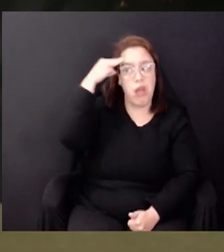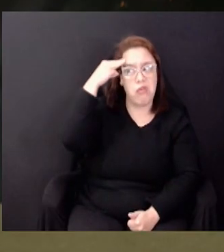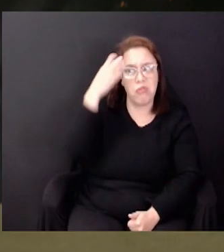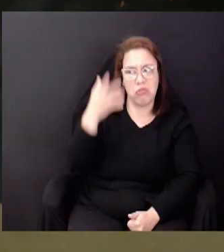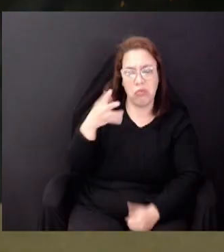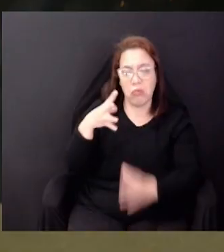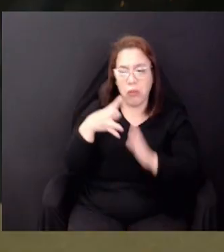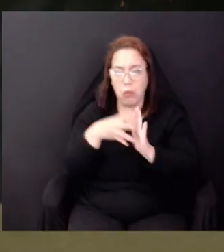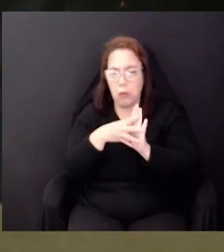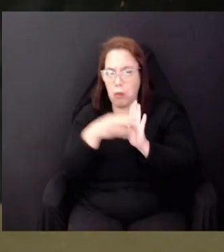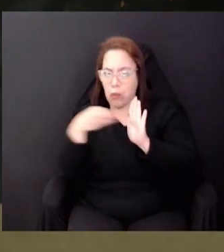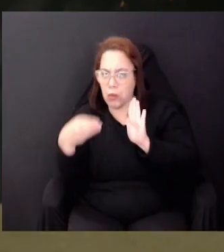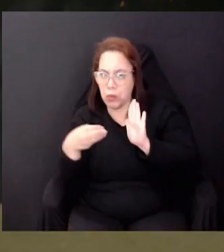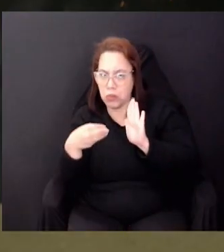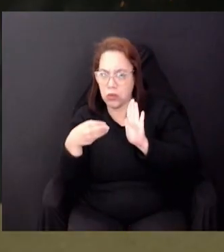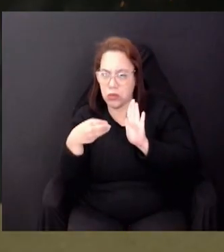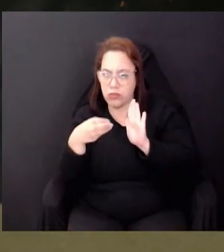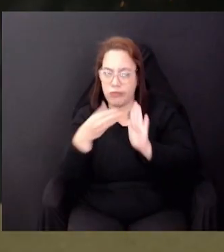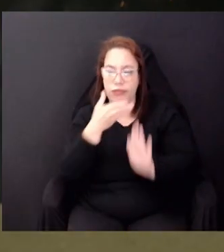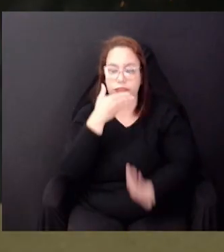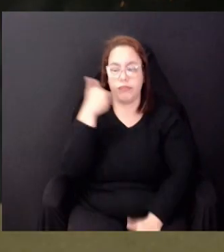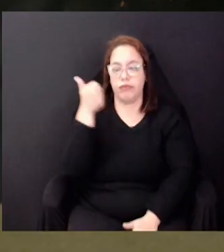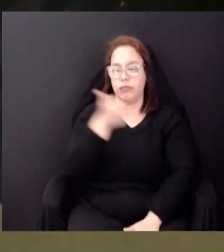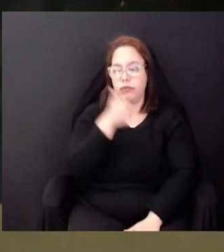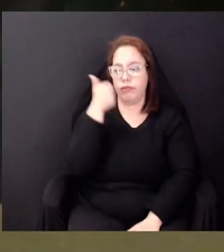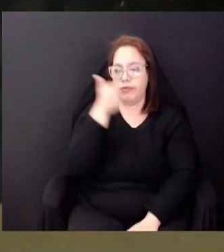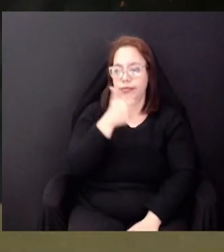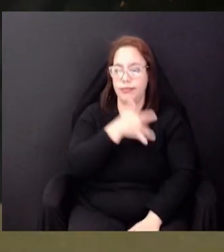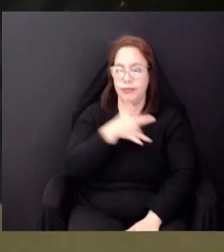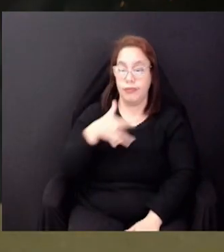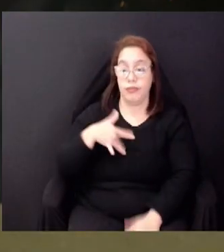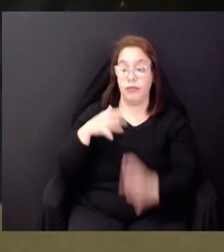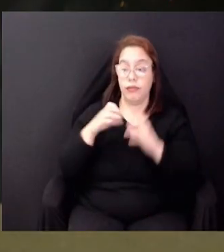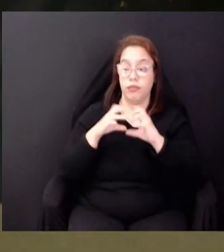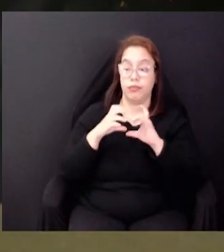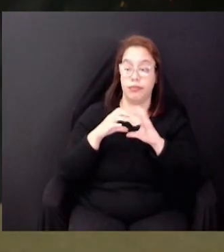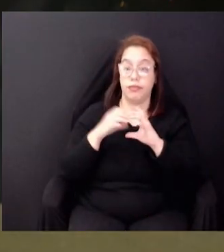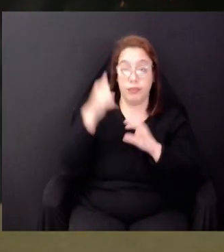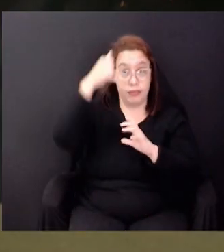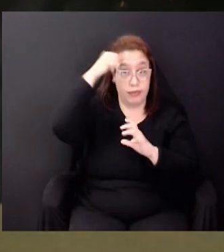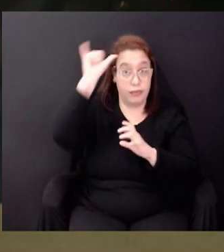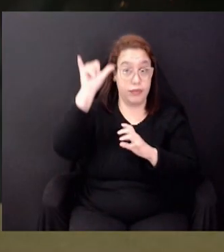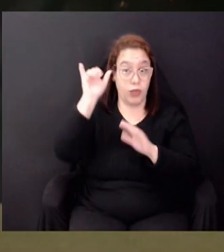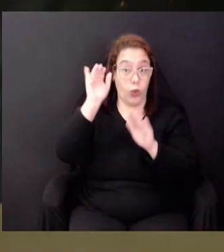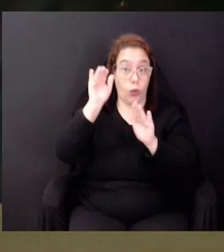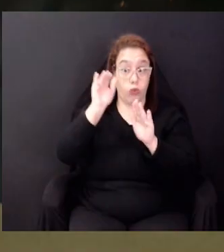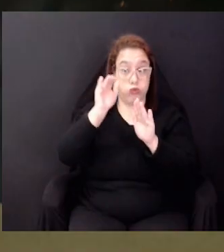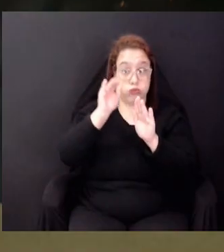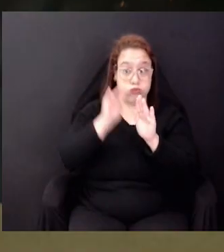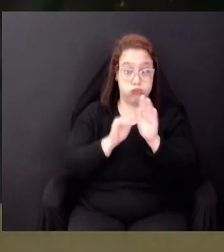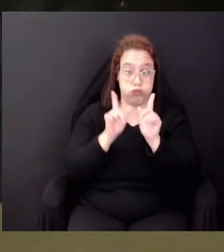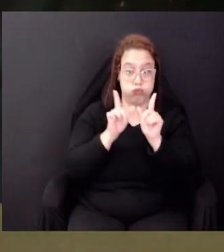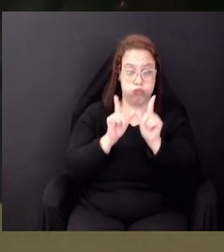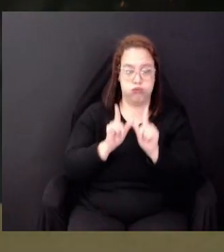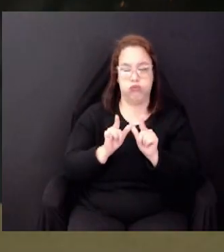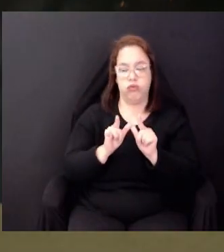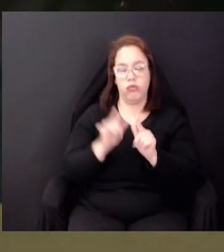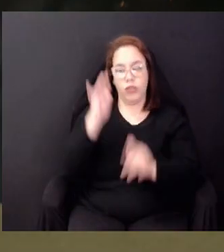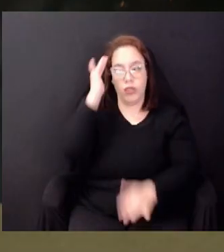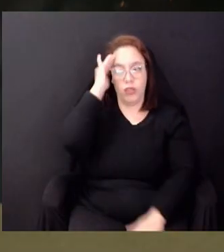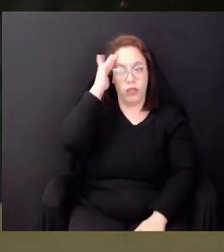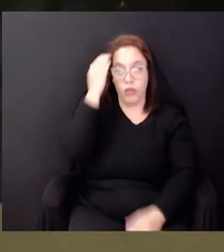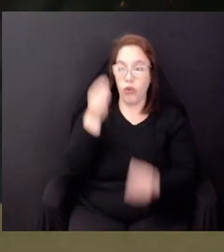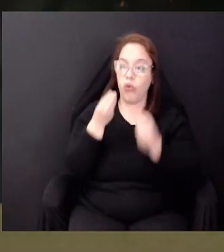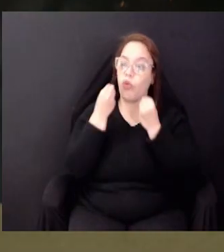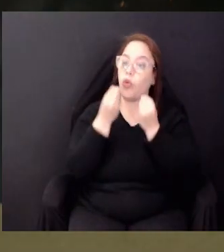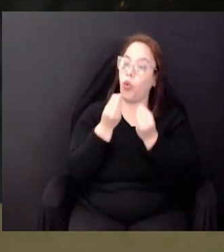gente, que promete melhorar a saúde do cérebro e prevenir o declínio cognitivo. A gente vai entender como ela funciona,